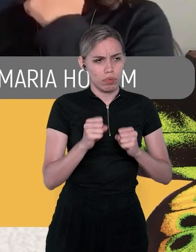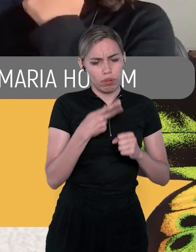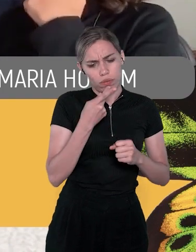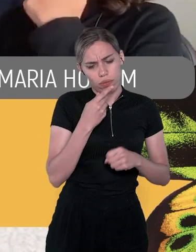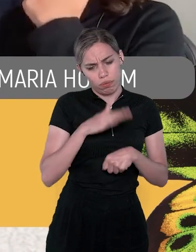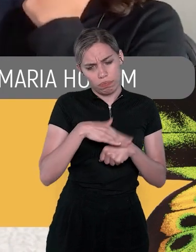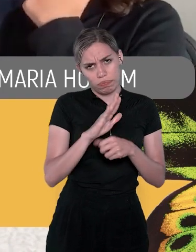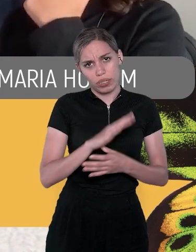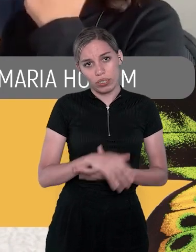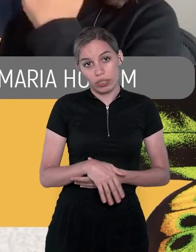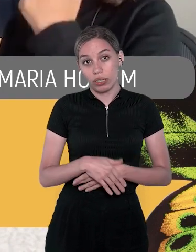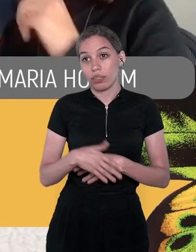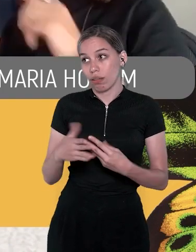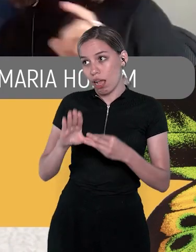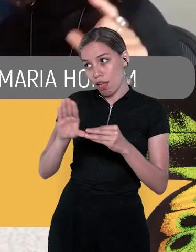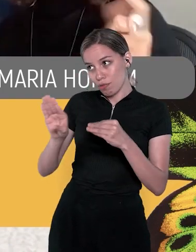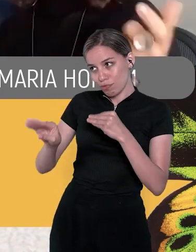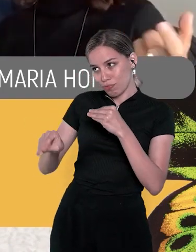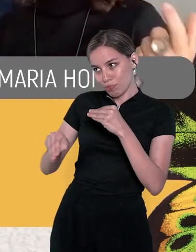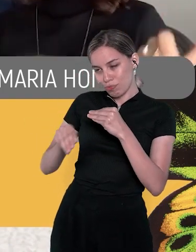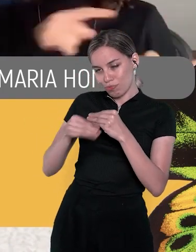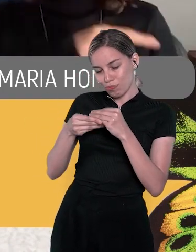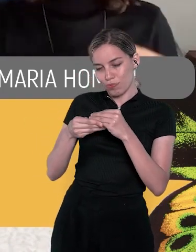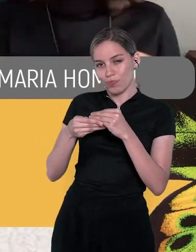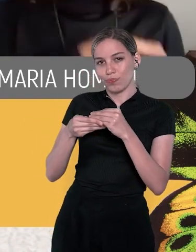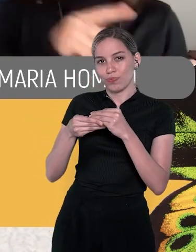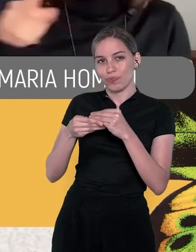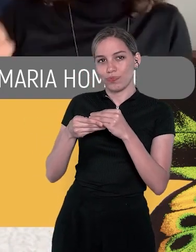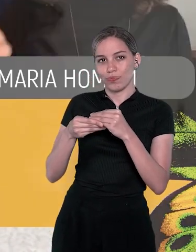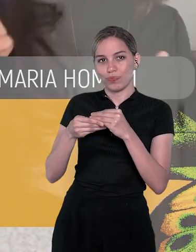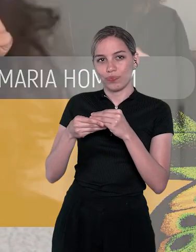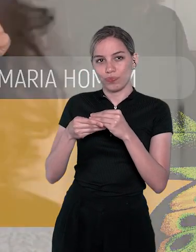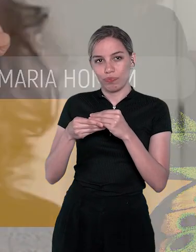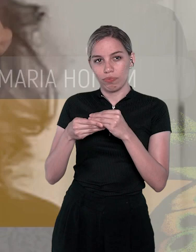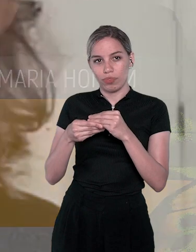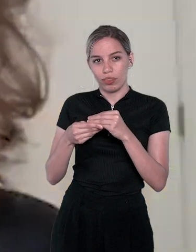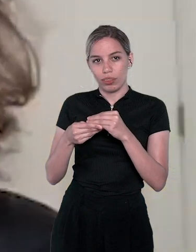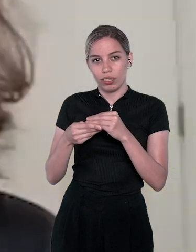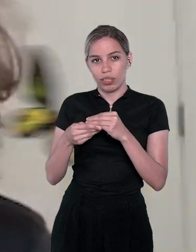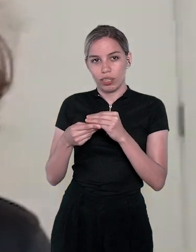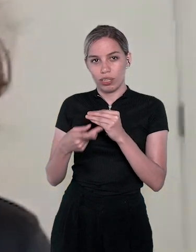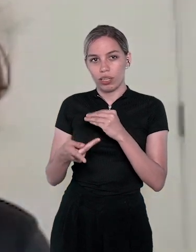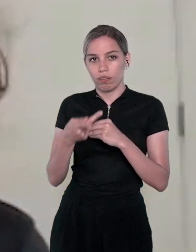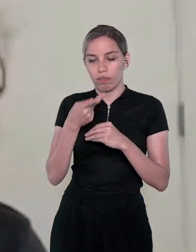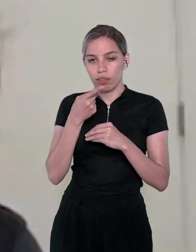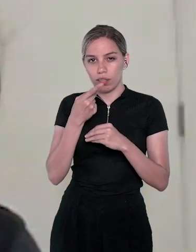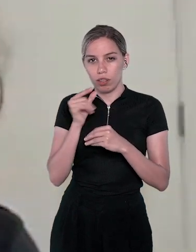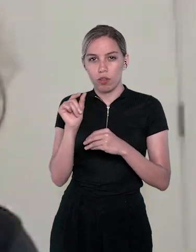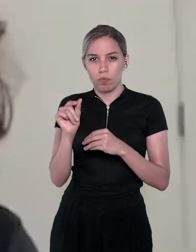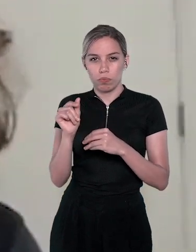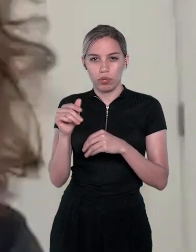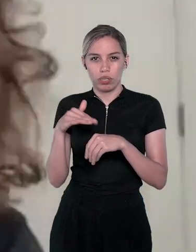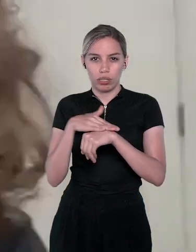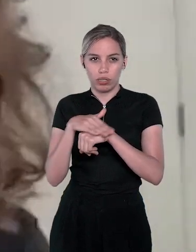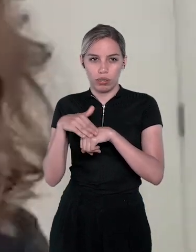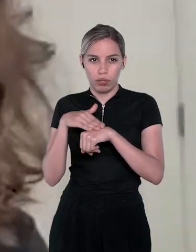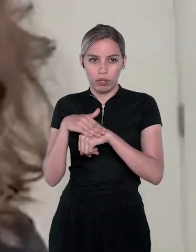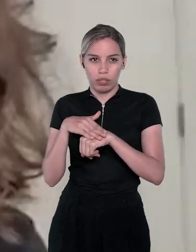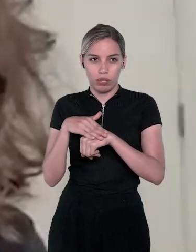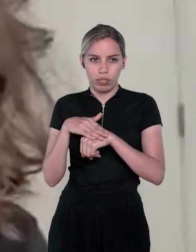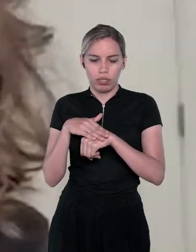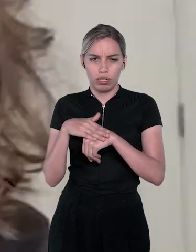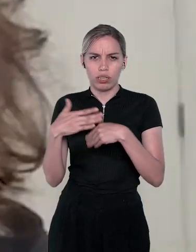Maria. E complementando a trama com esse restinho aqui da conversa,